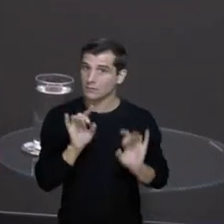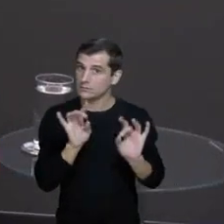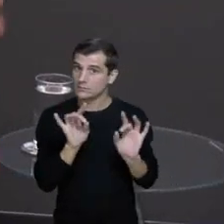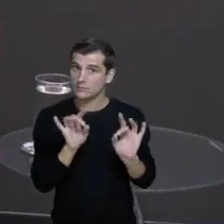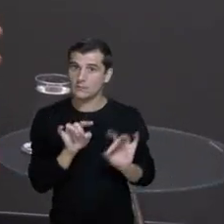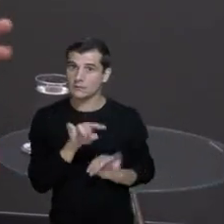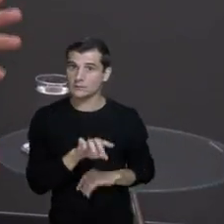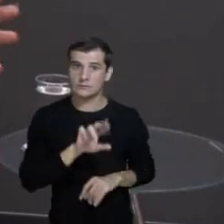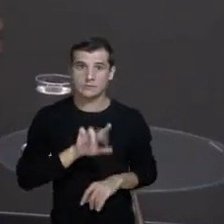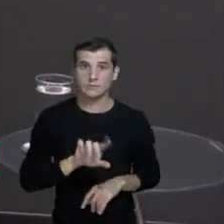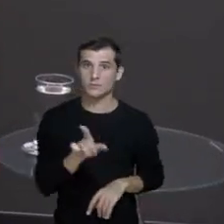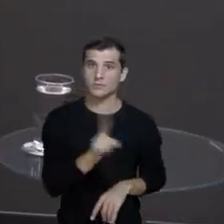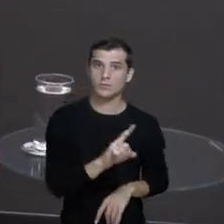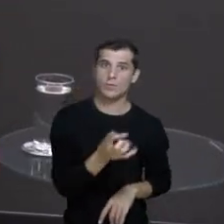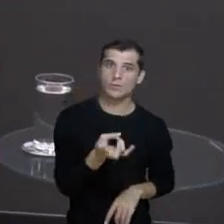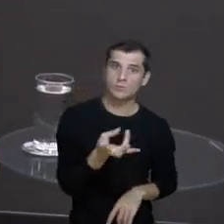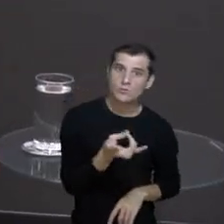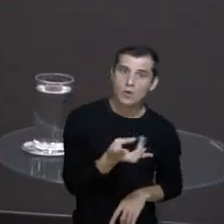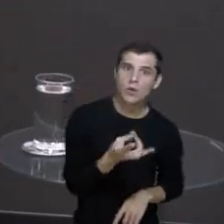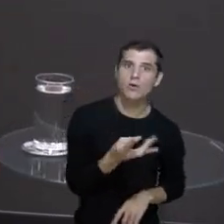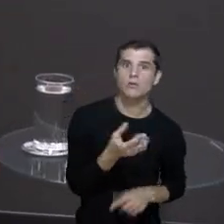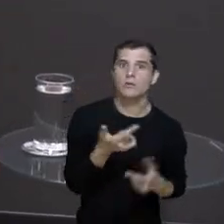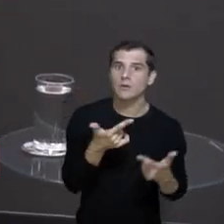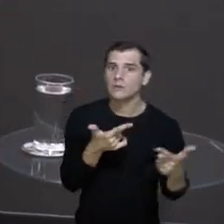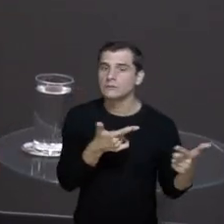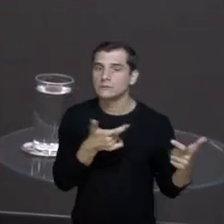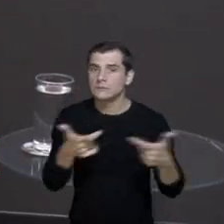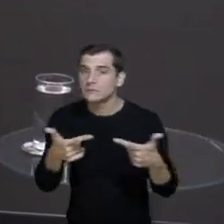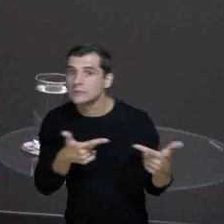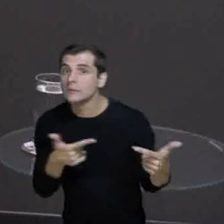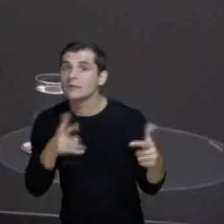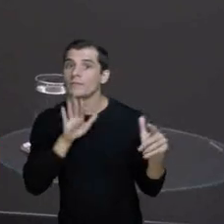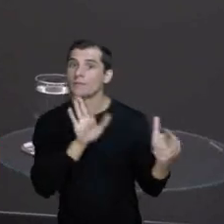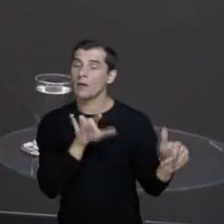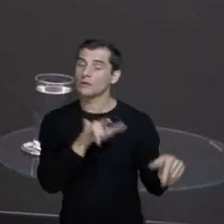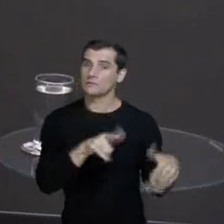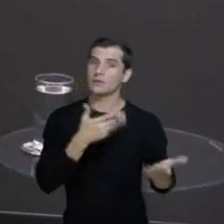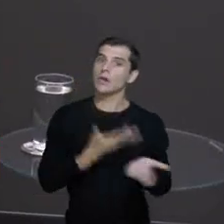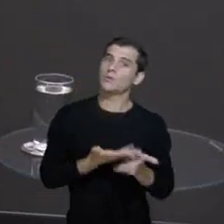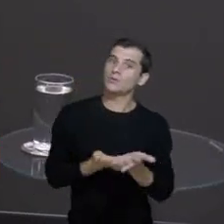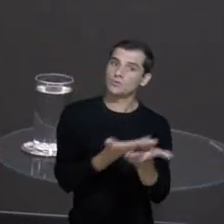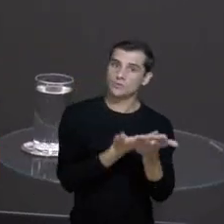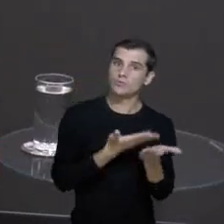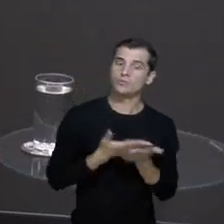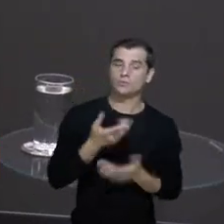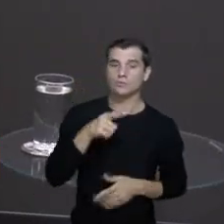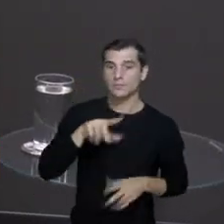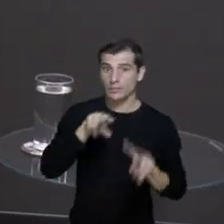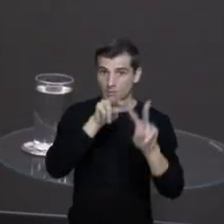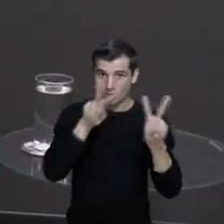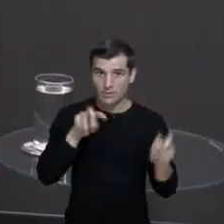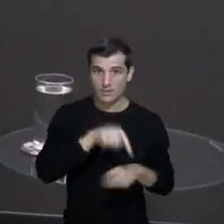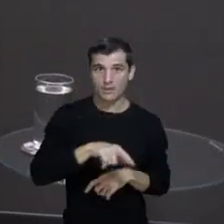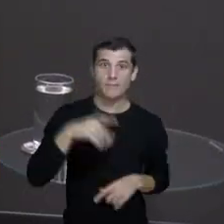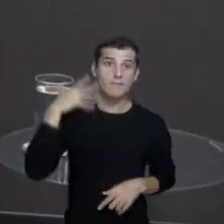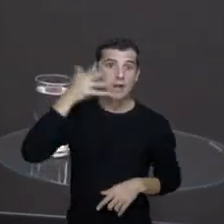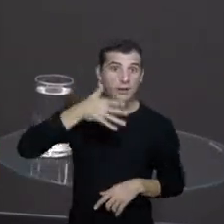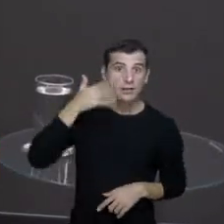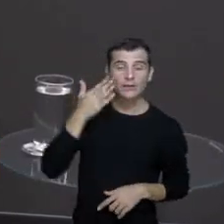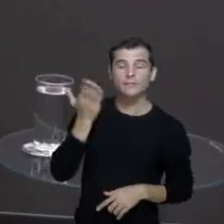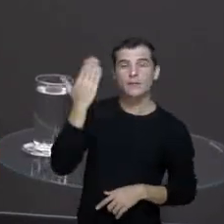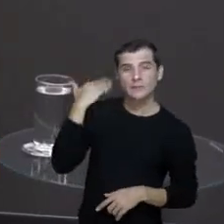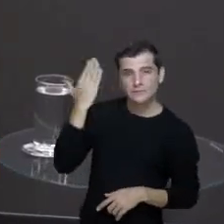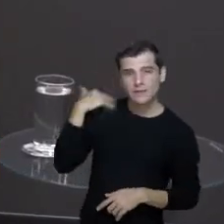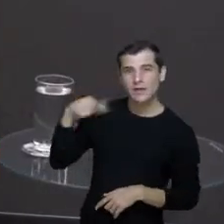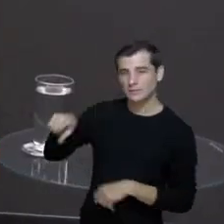droga tráfico mas já estudei bastante também até na condição de palestrante uma vez em em Campos Novos quando era promotor em